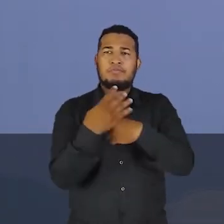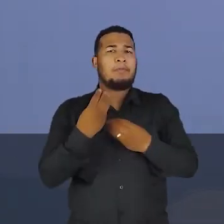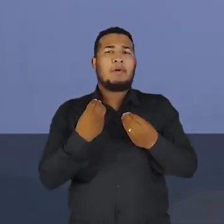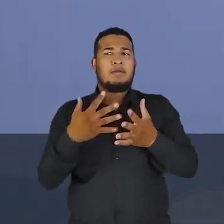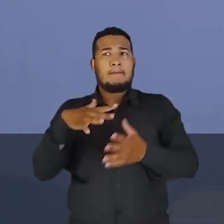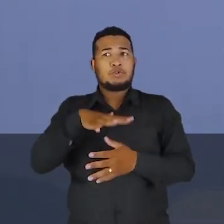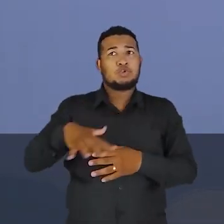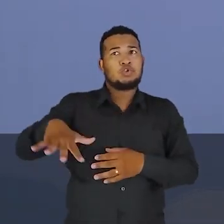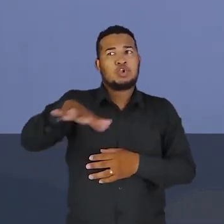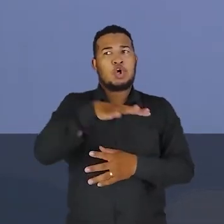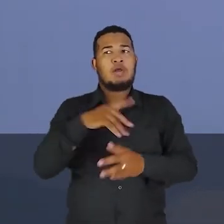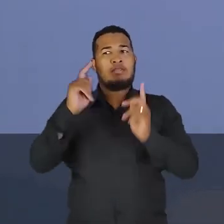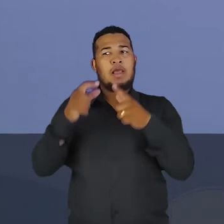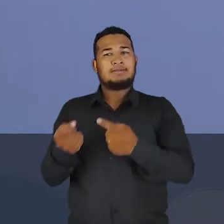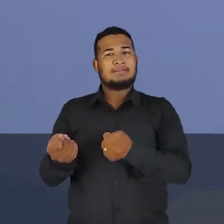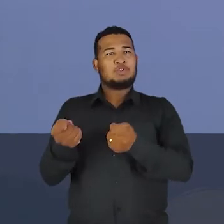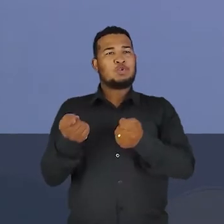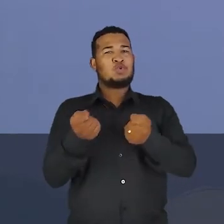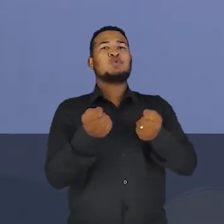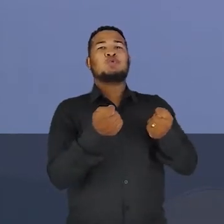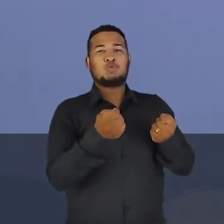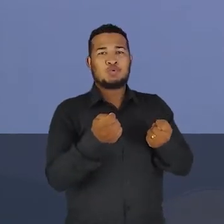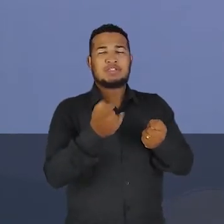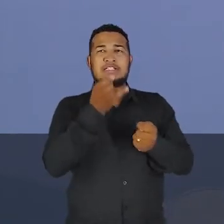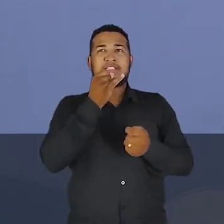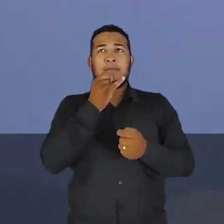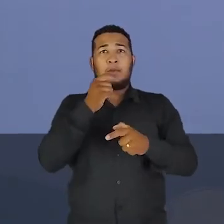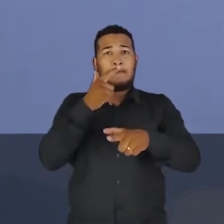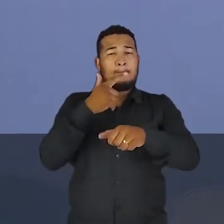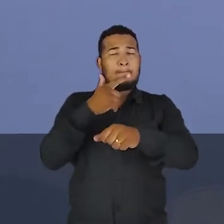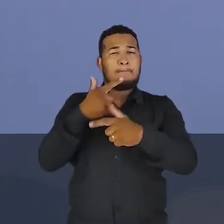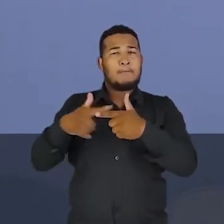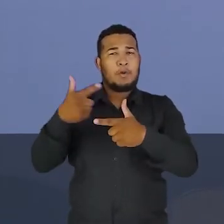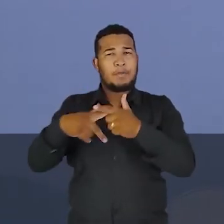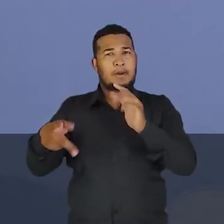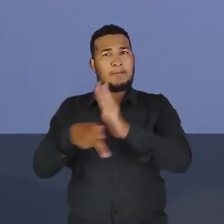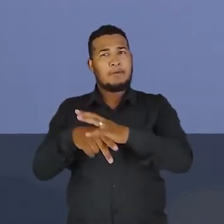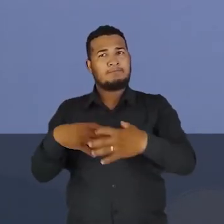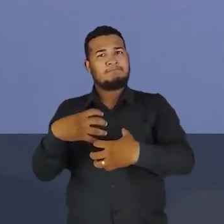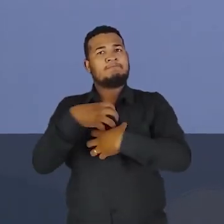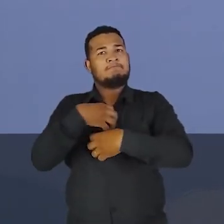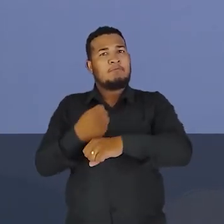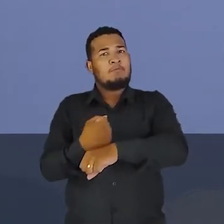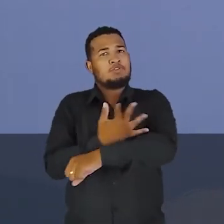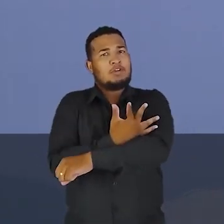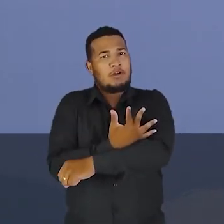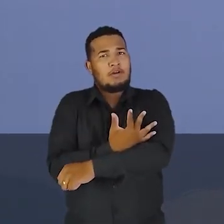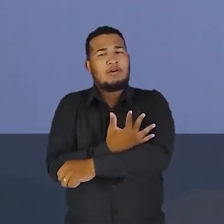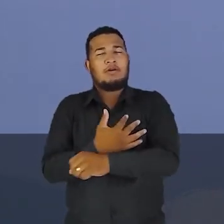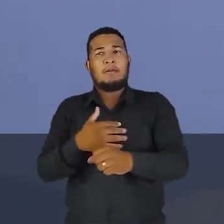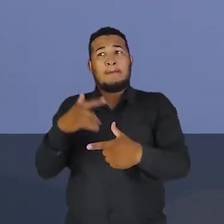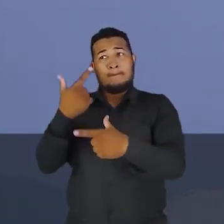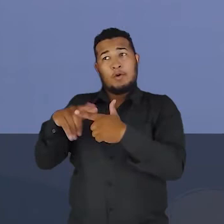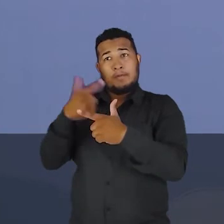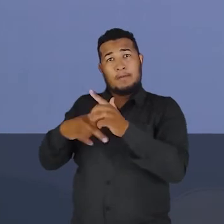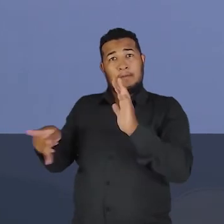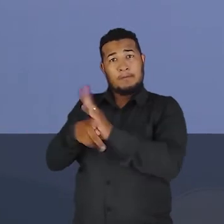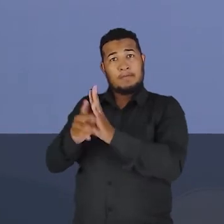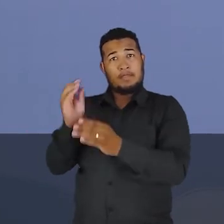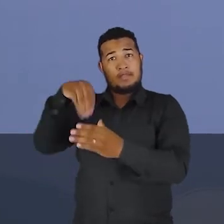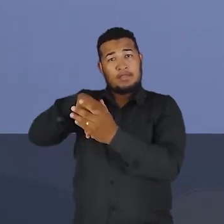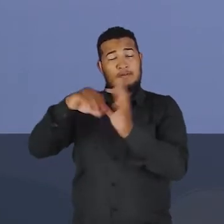nosso redor. Os nossos problemas emocionais, os problemas emocionais que afetam a família e que,